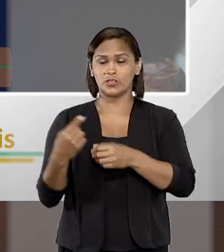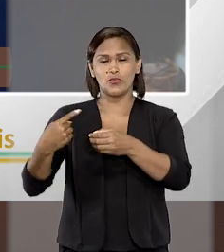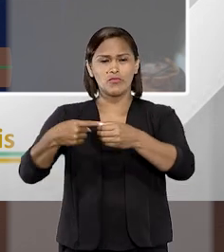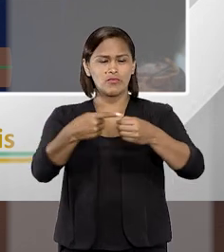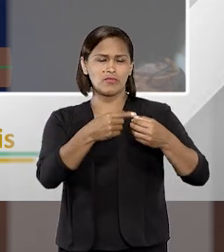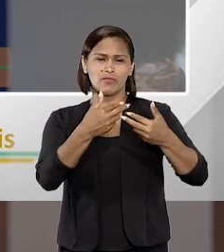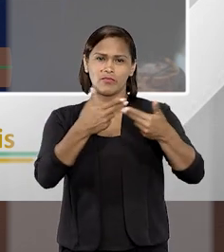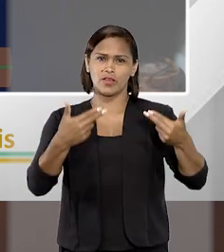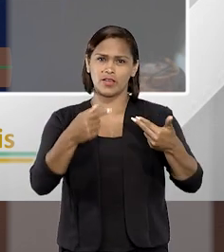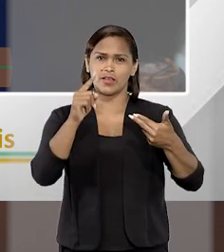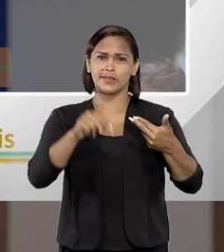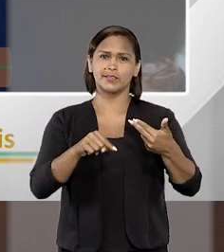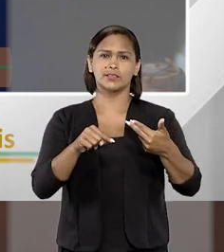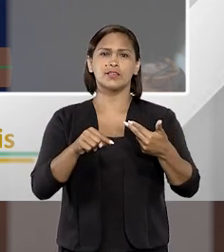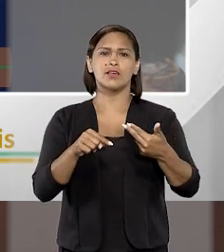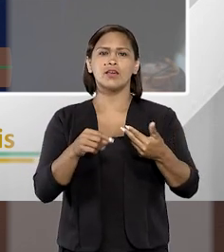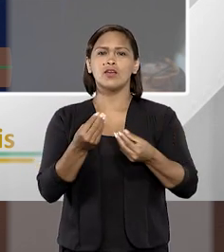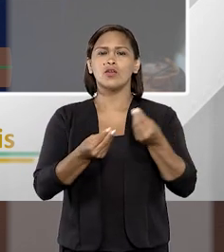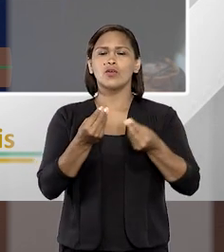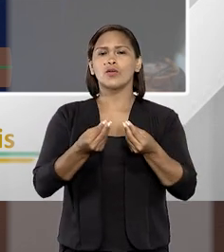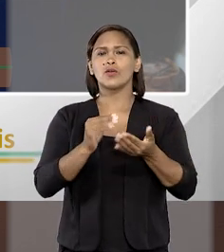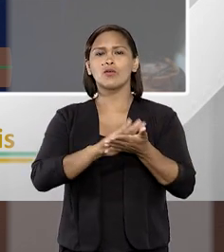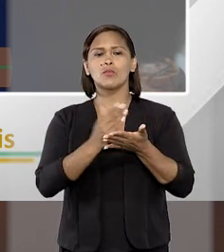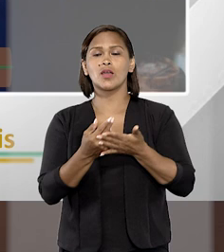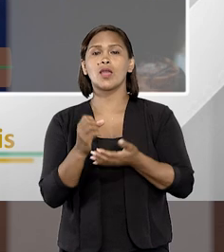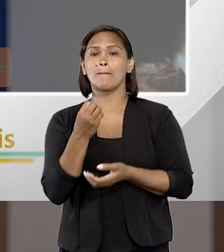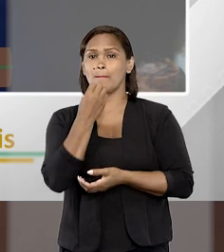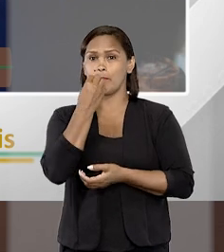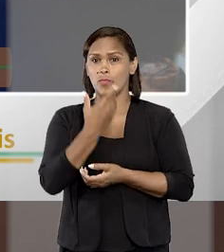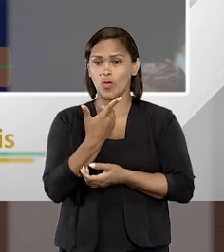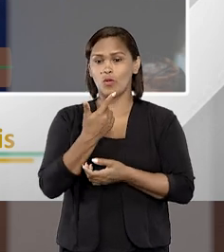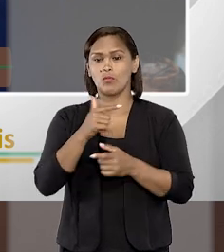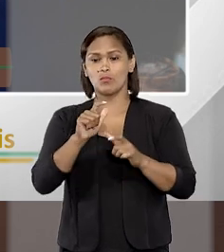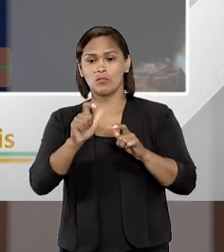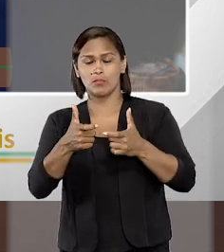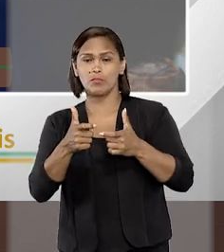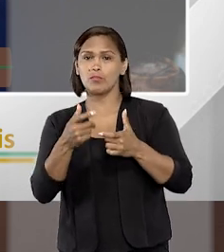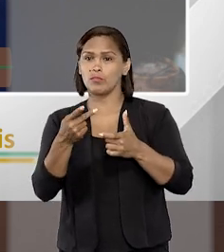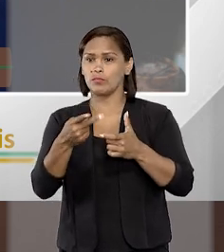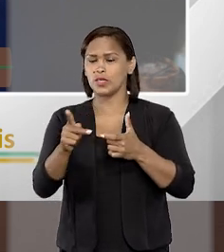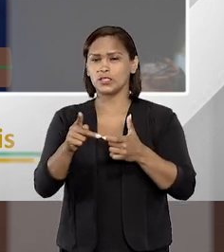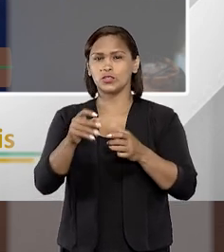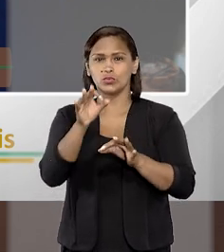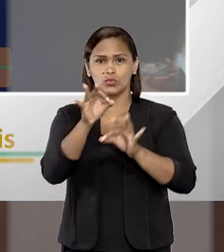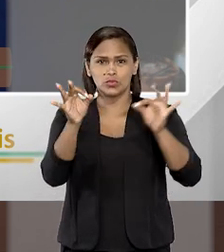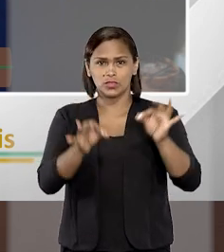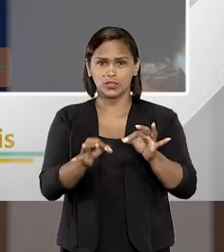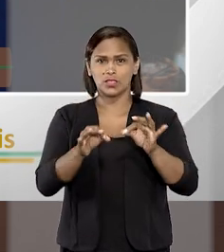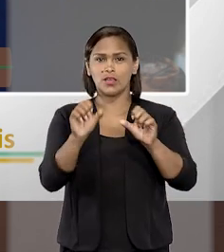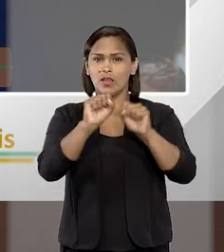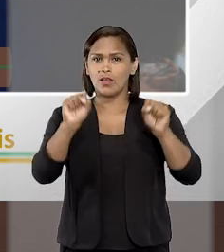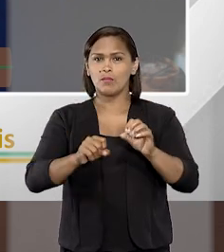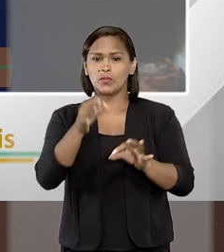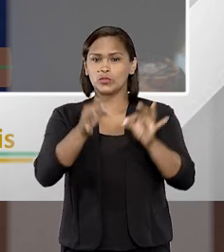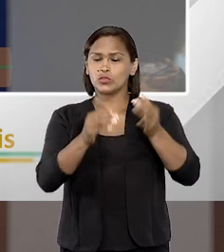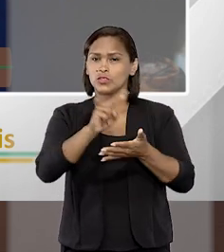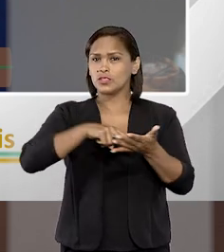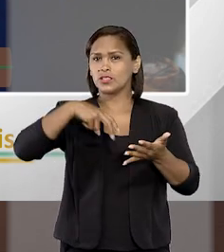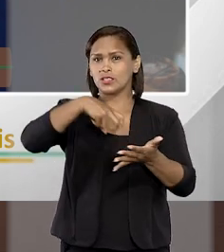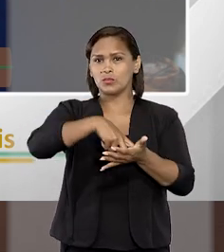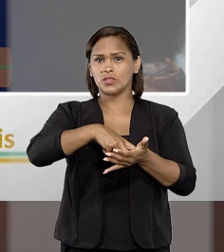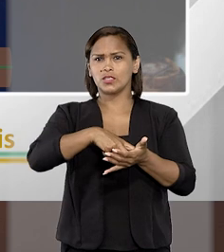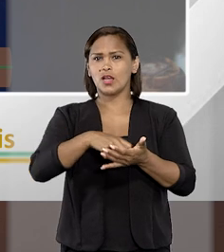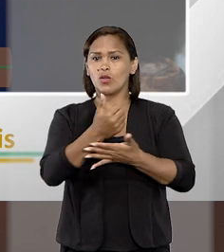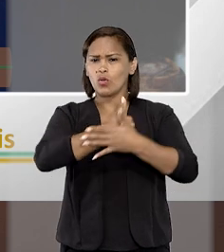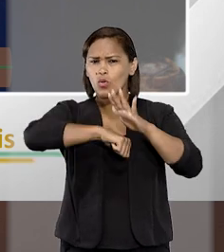cidades como algo que é útil para alguma situações mas que ir lá do sistema de Justiça Criminal de